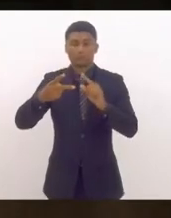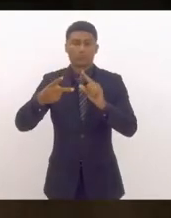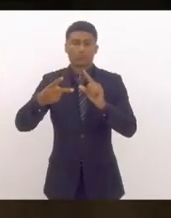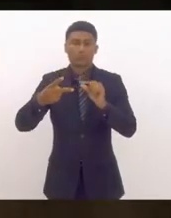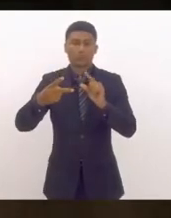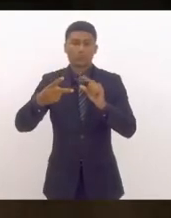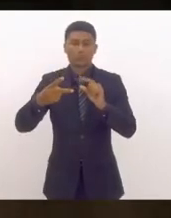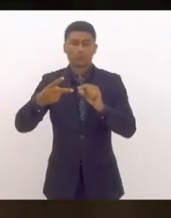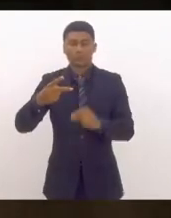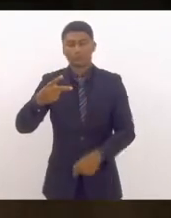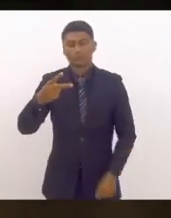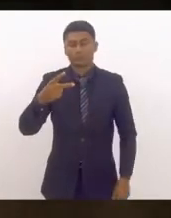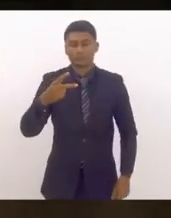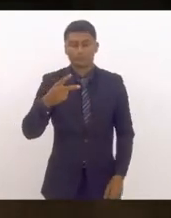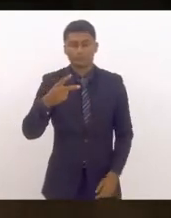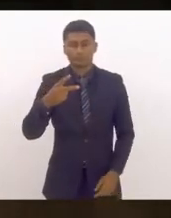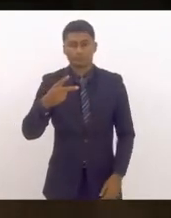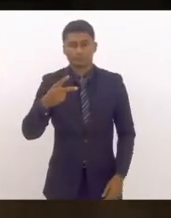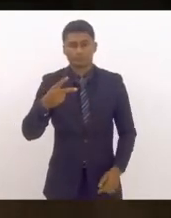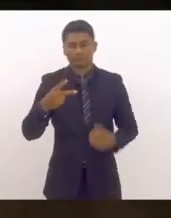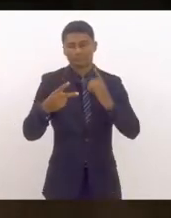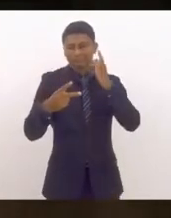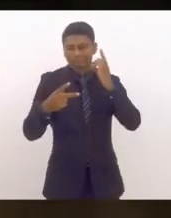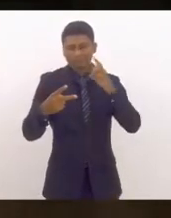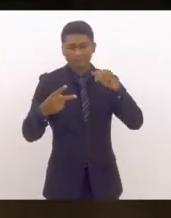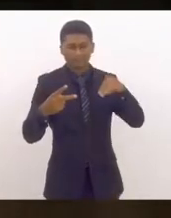Carneiro. Deputado Max está aqui.